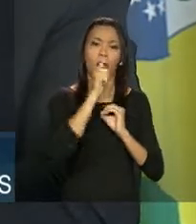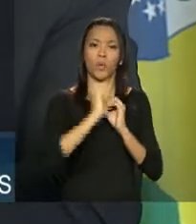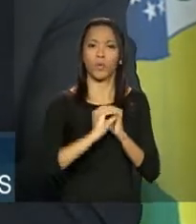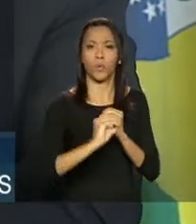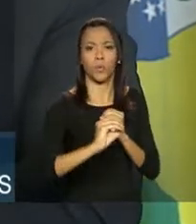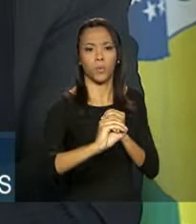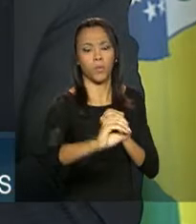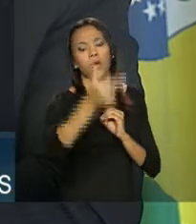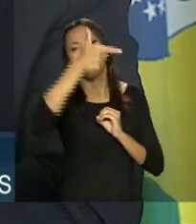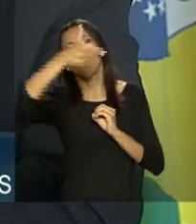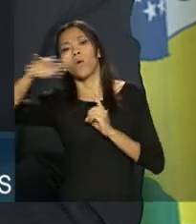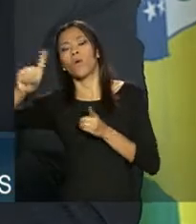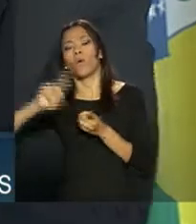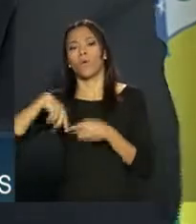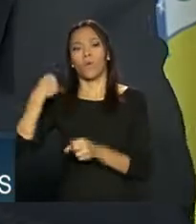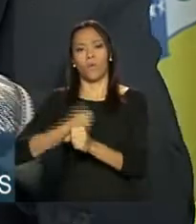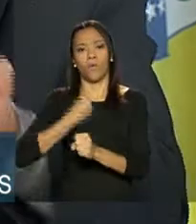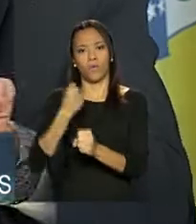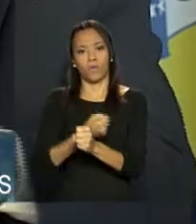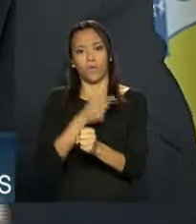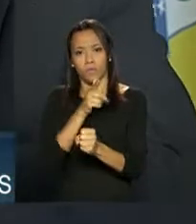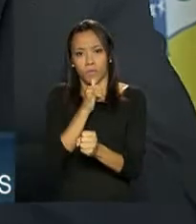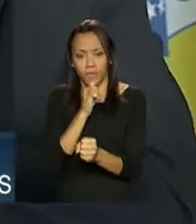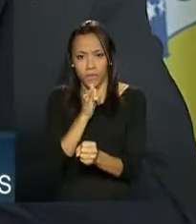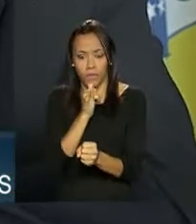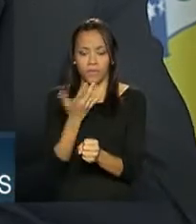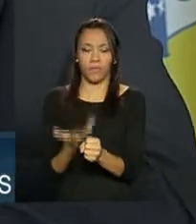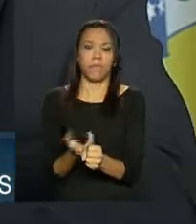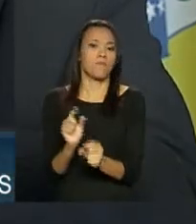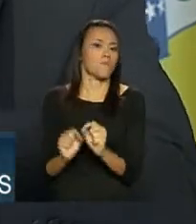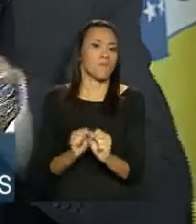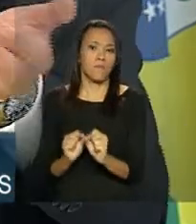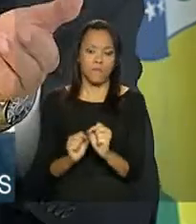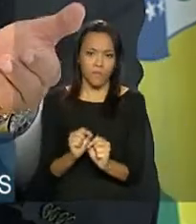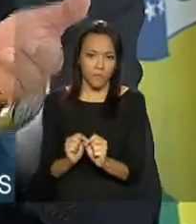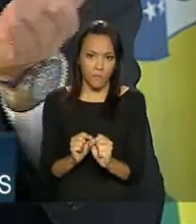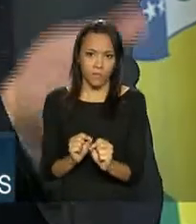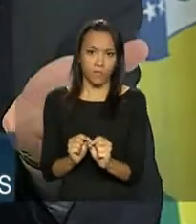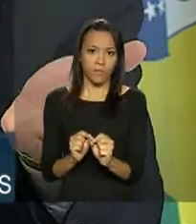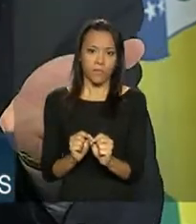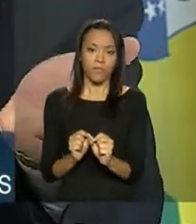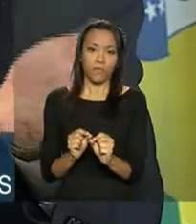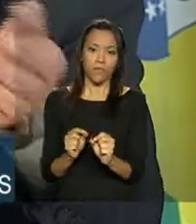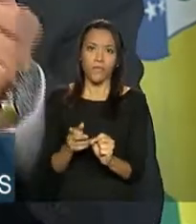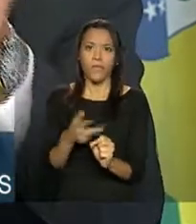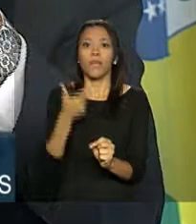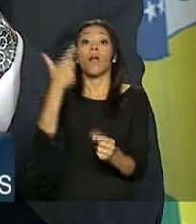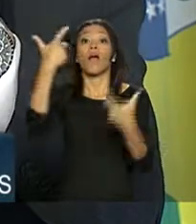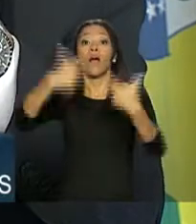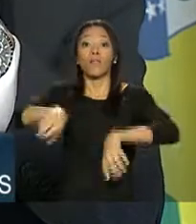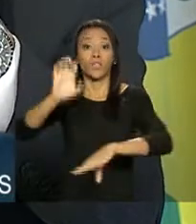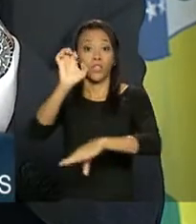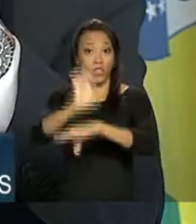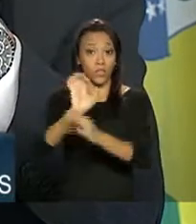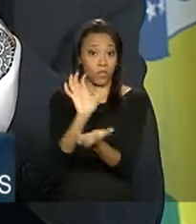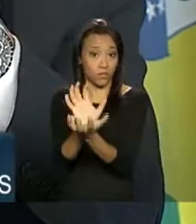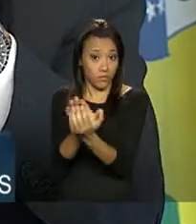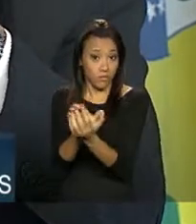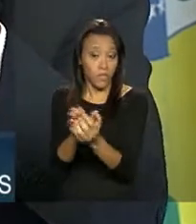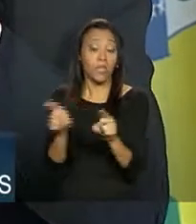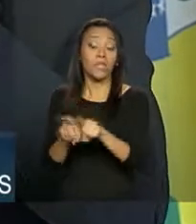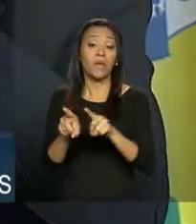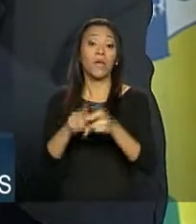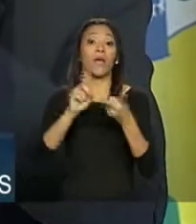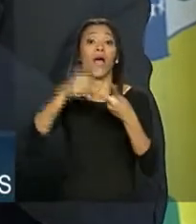outras obras é de adução como outras em Pernambuco o canal do Sertão